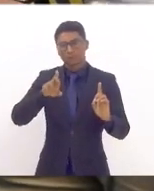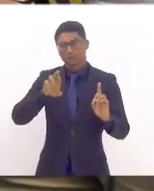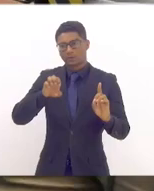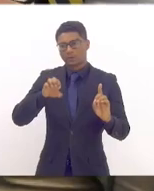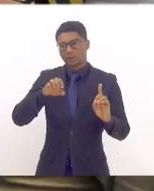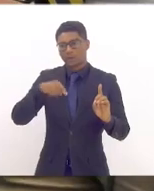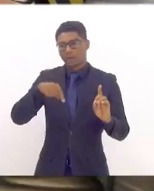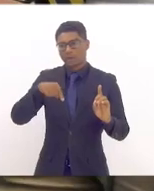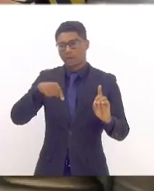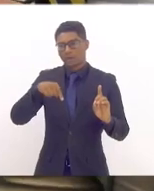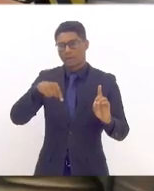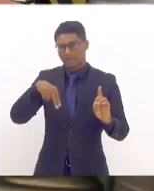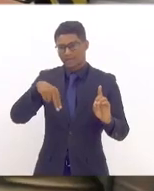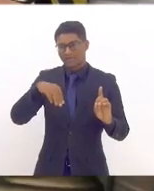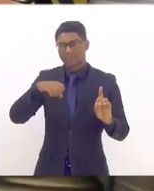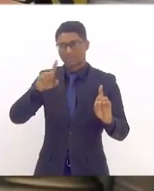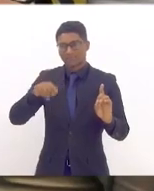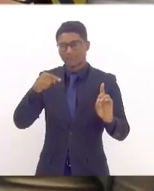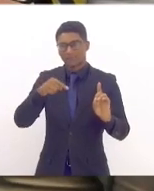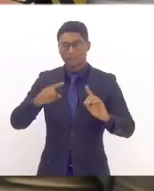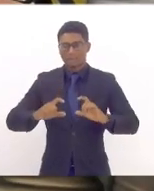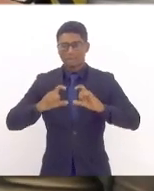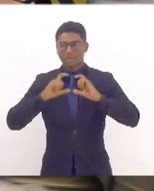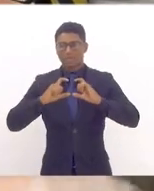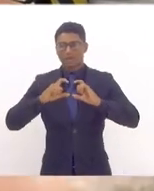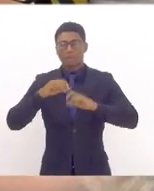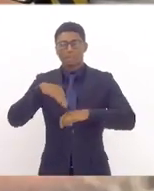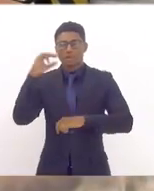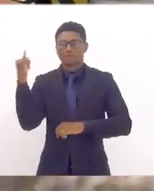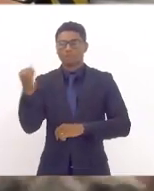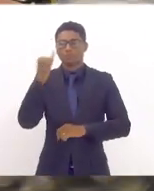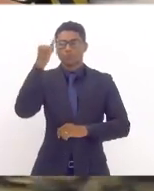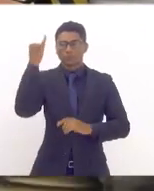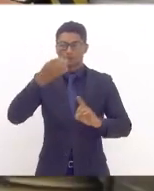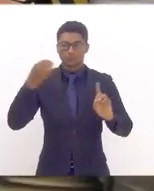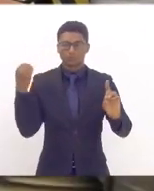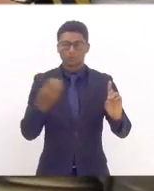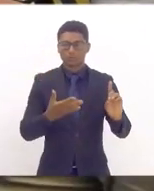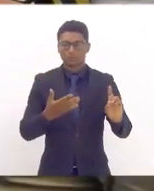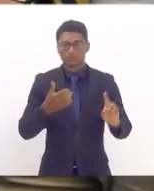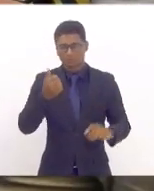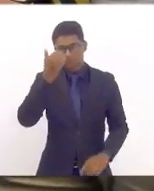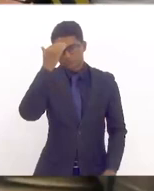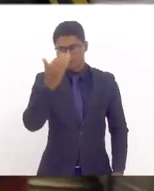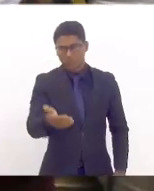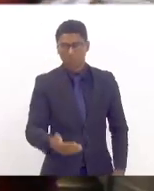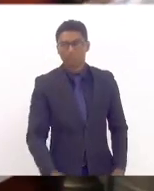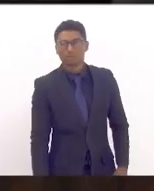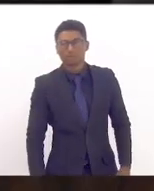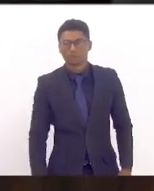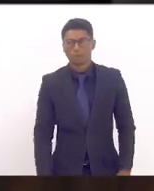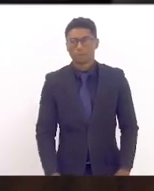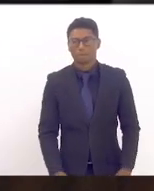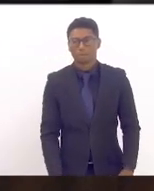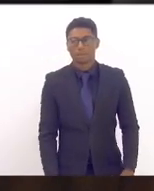a nossa medalha a maior comenda da Assembleia Legislativa dignificada com o seu nome muito obrigada presidente